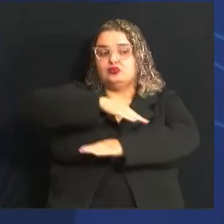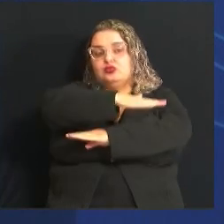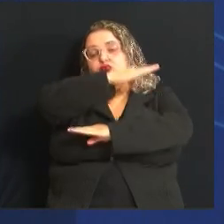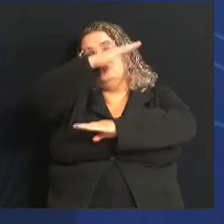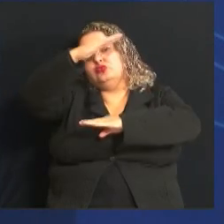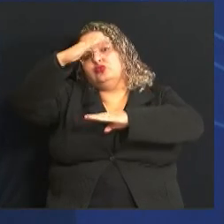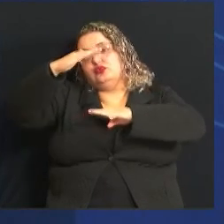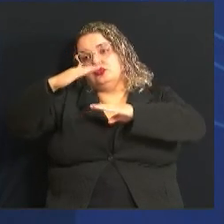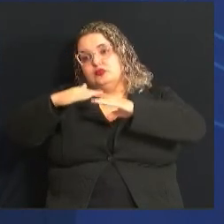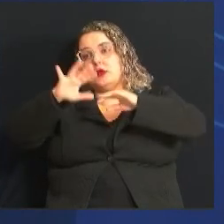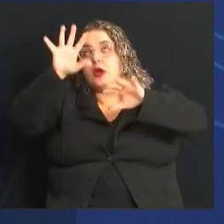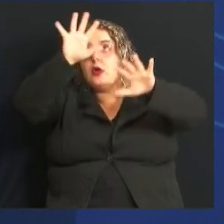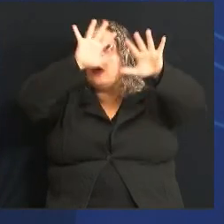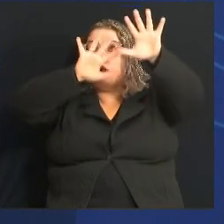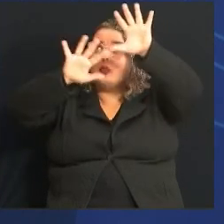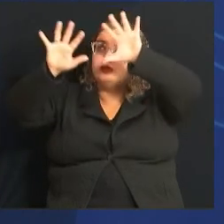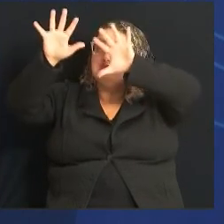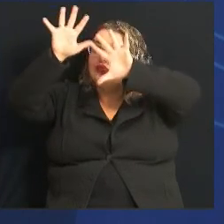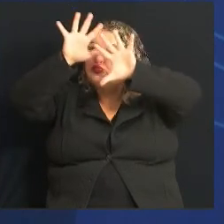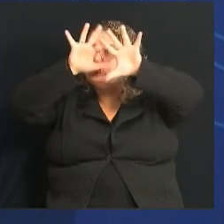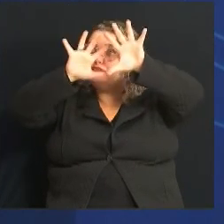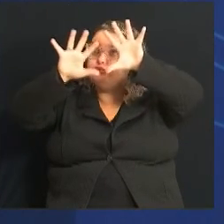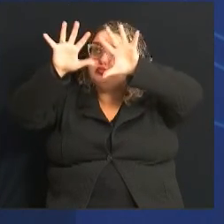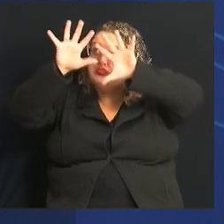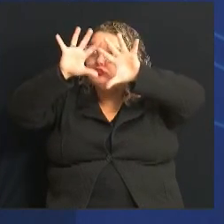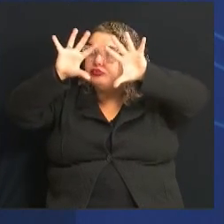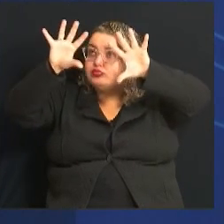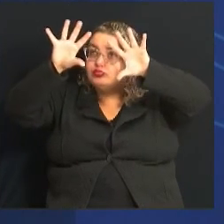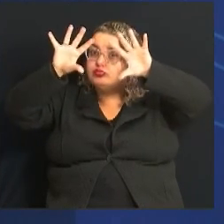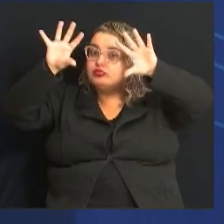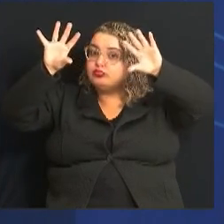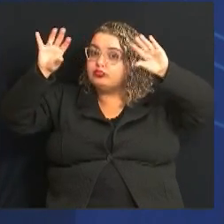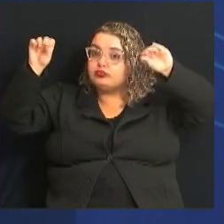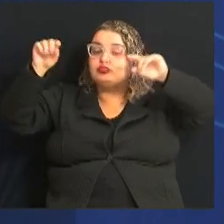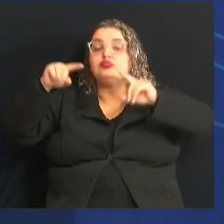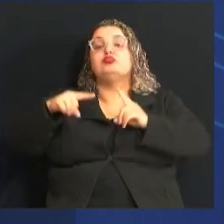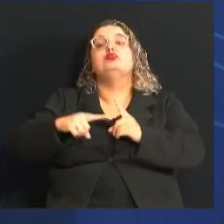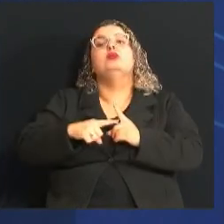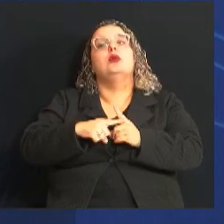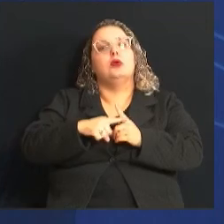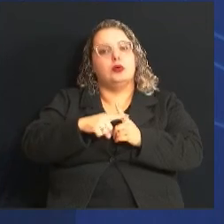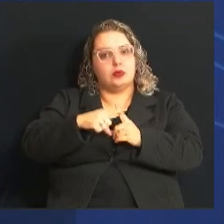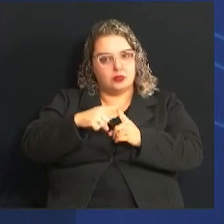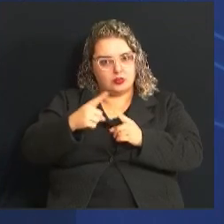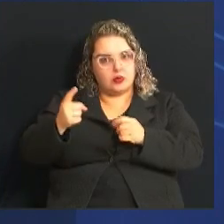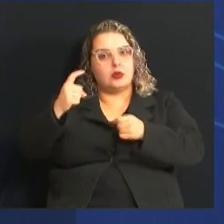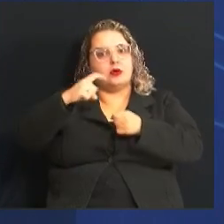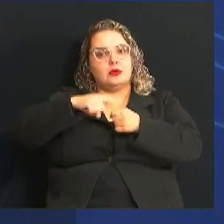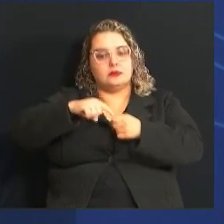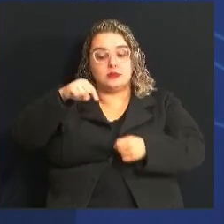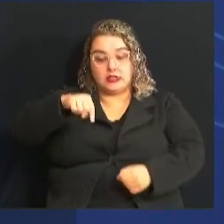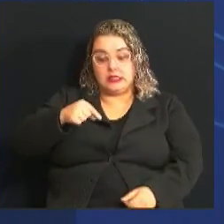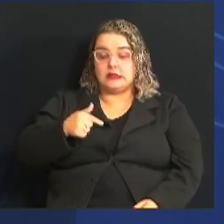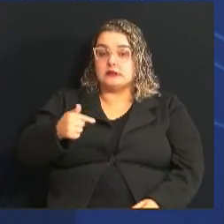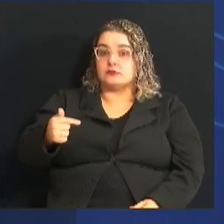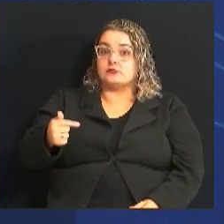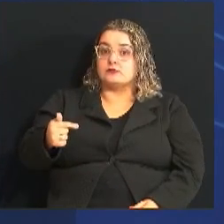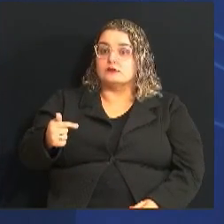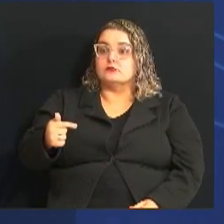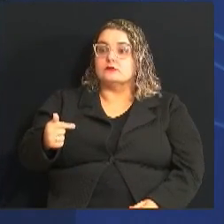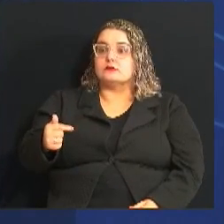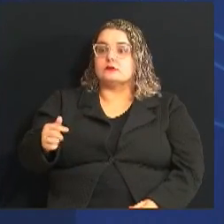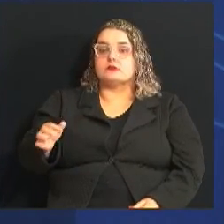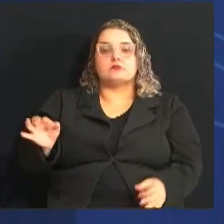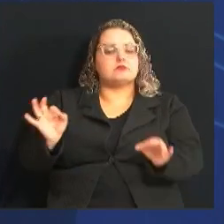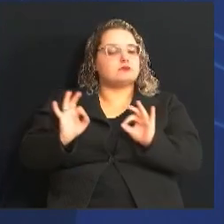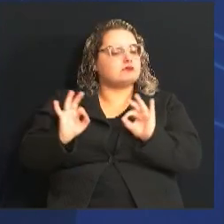a nebulosidade diminui, então a temperatura ela volta a subir. E essa semana, por enquanto, não